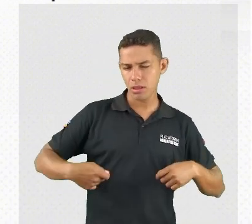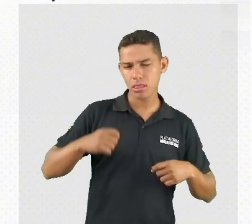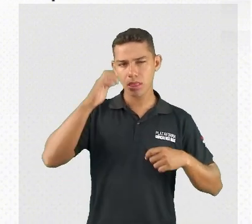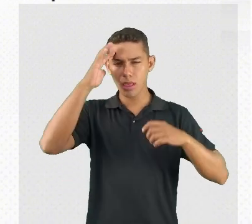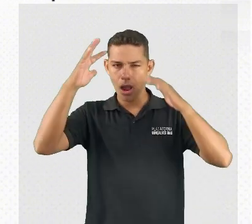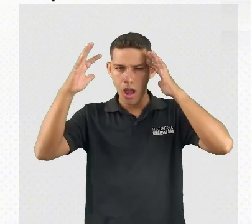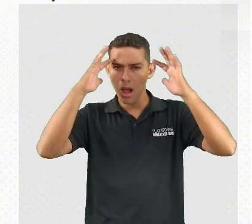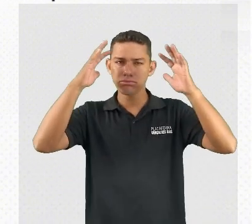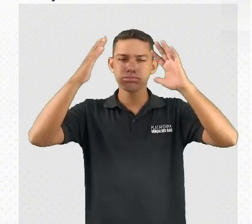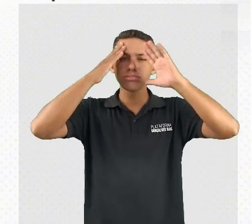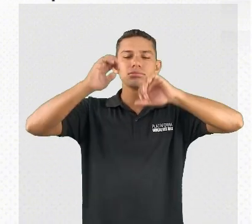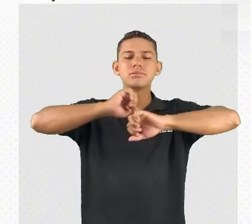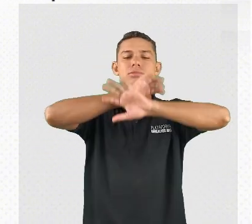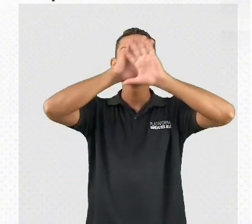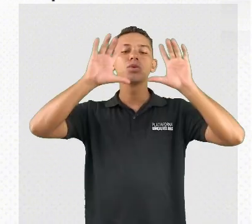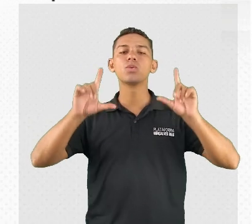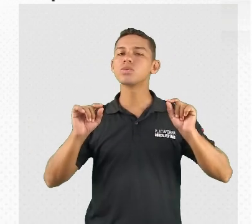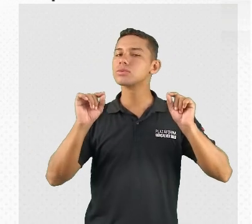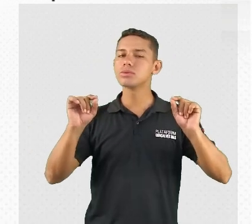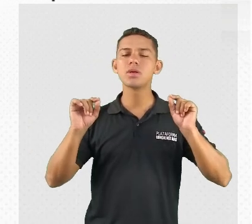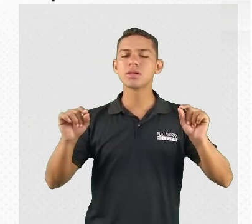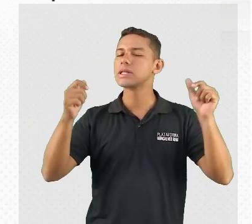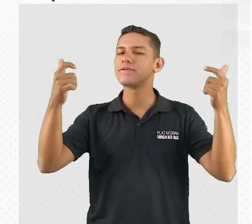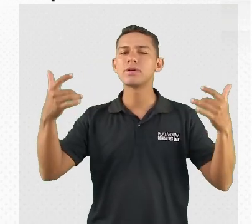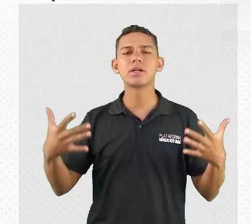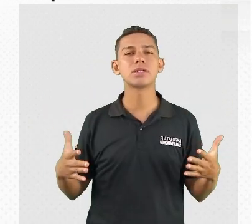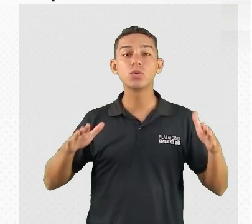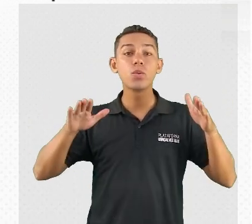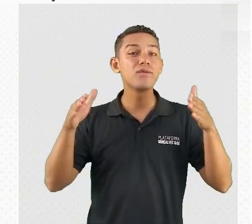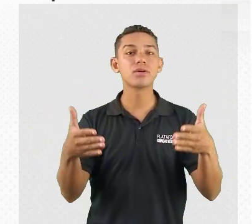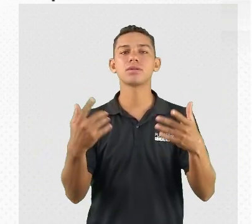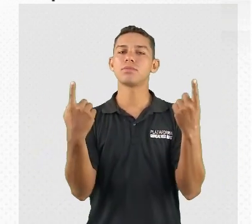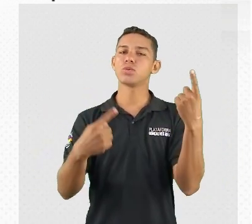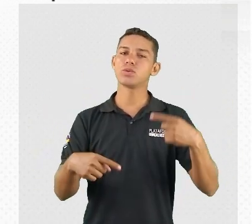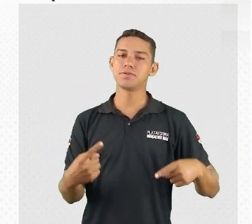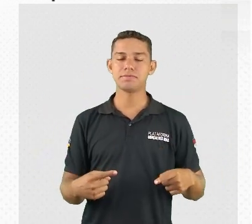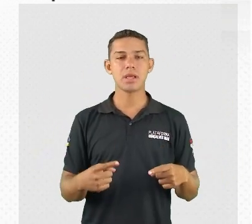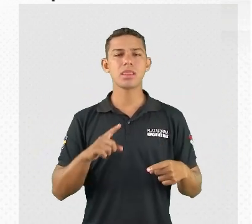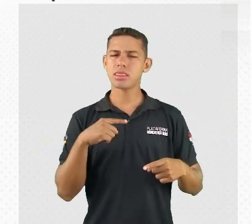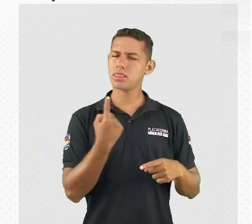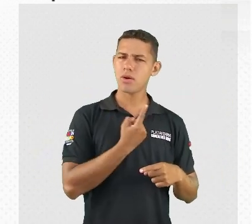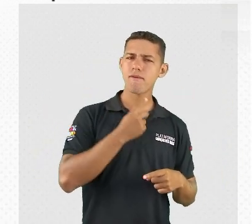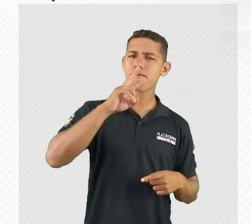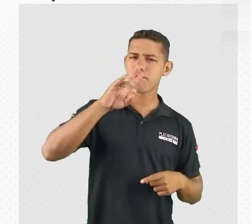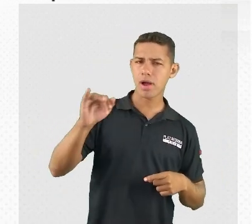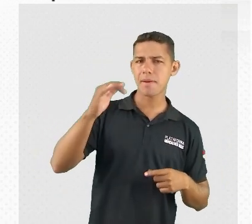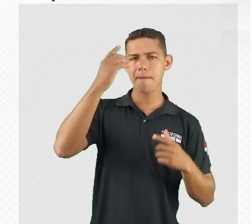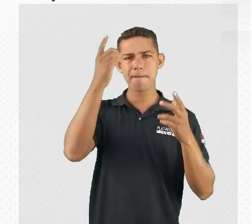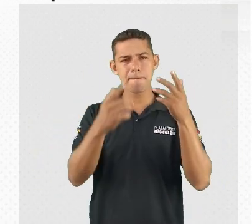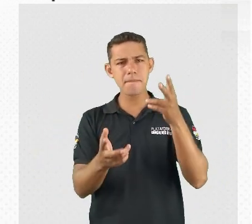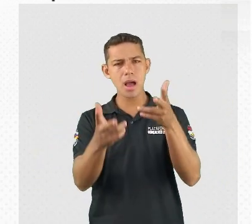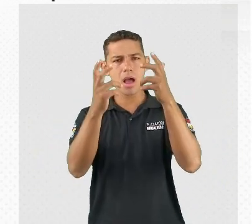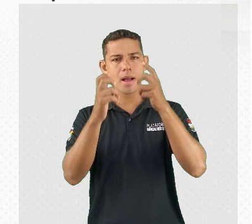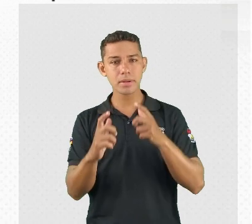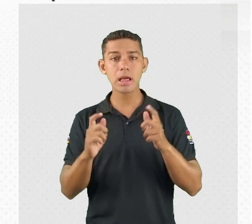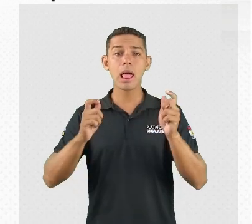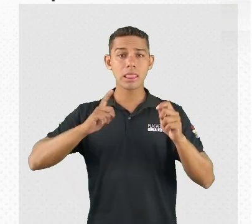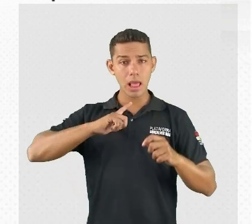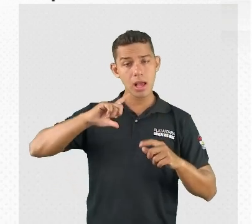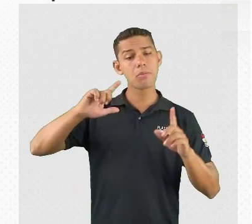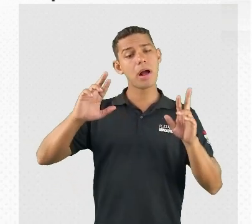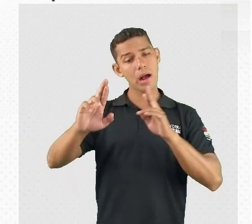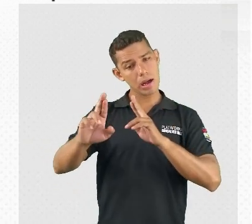gente compreender o que ele está querendo dizer com a política. E a gente, de certa forma, vai perceber que há uma certa